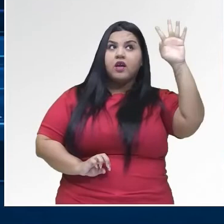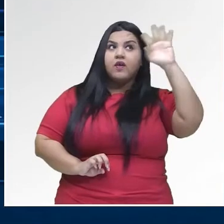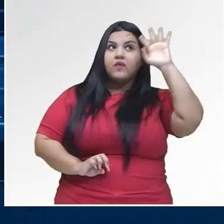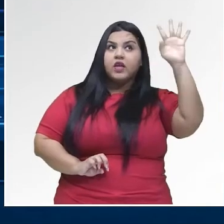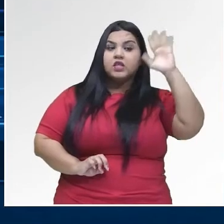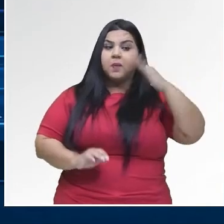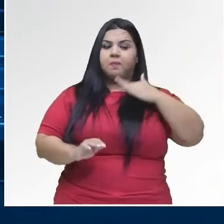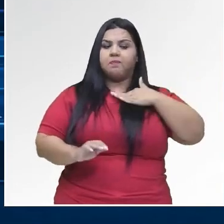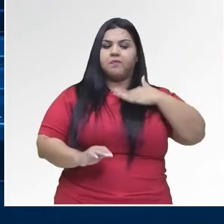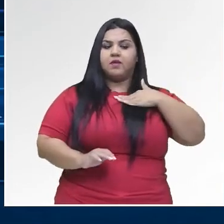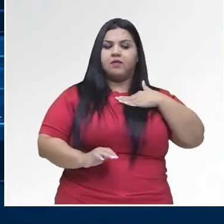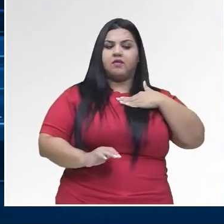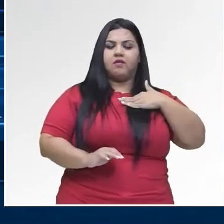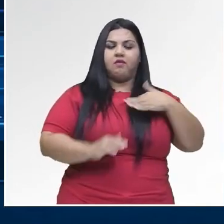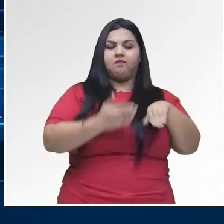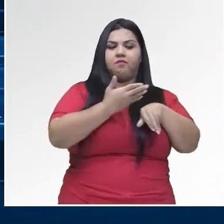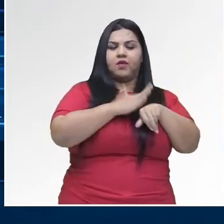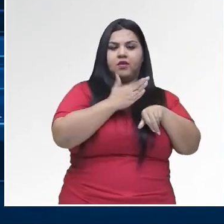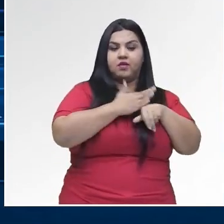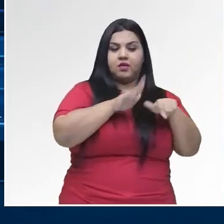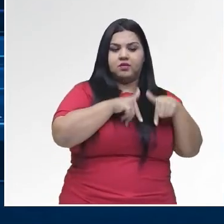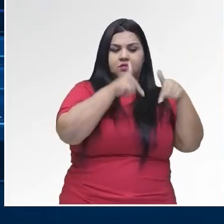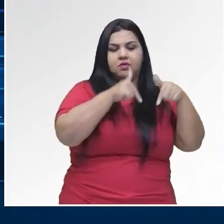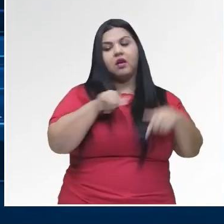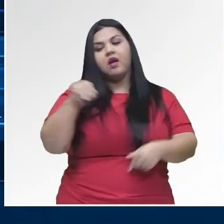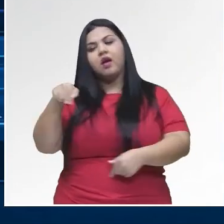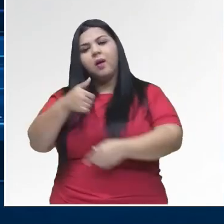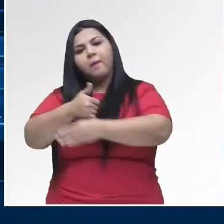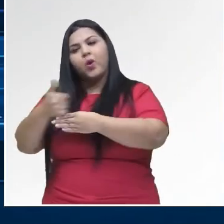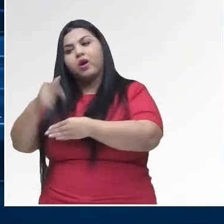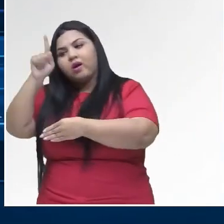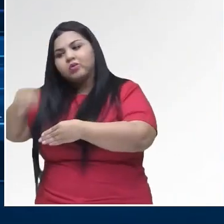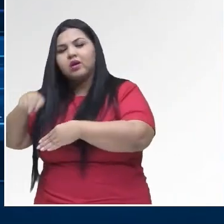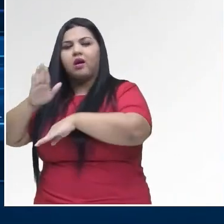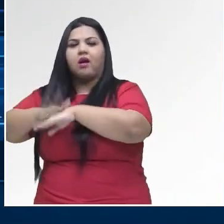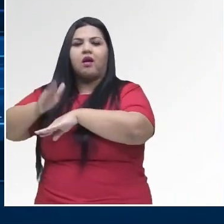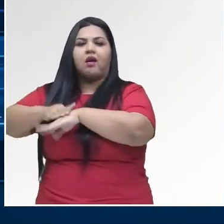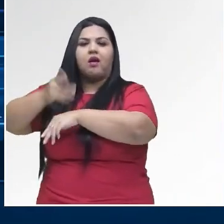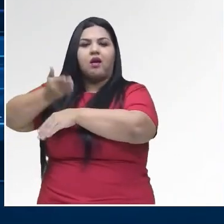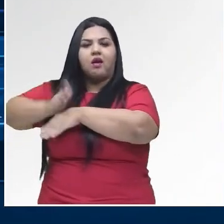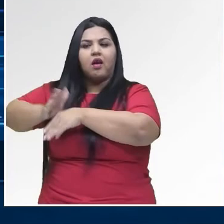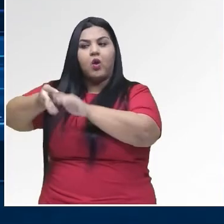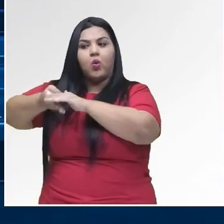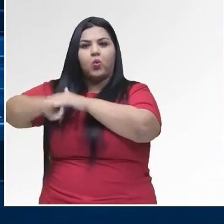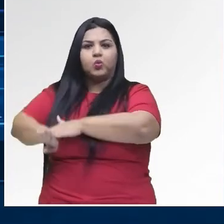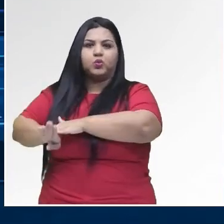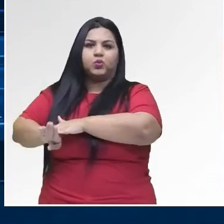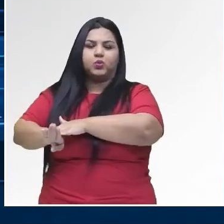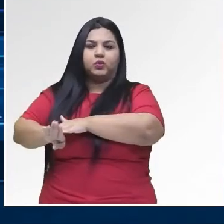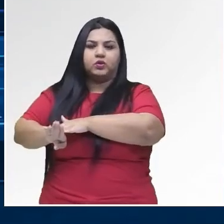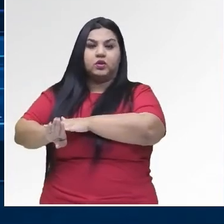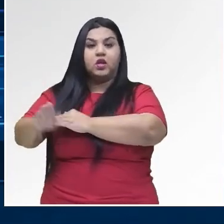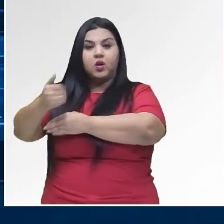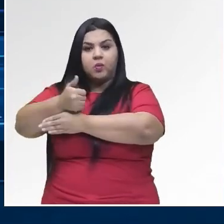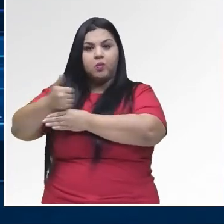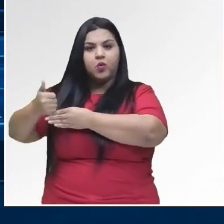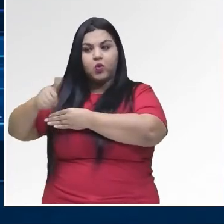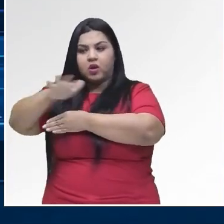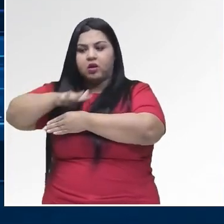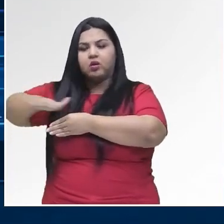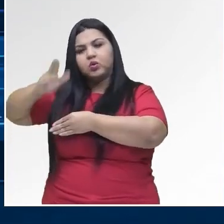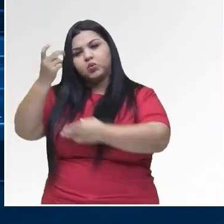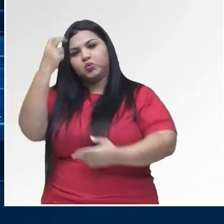minha prática. A moral é a prática. É o costume. A moral está no campo da